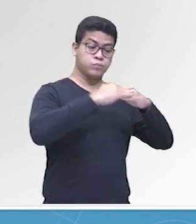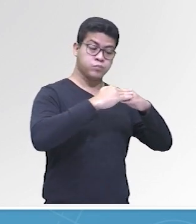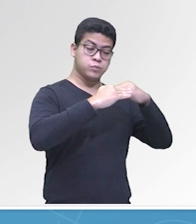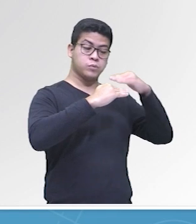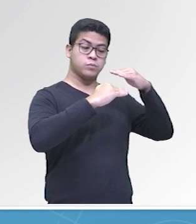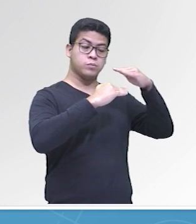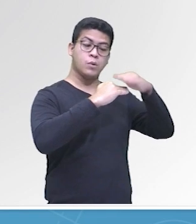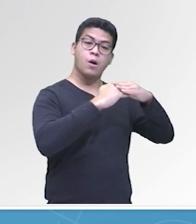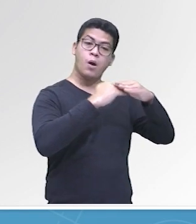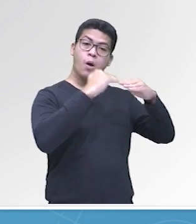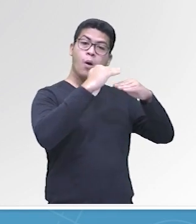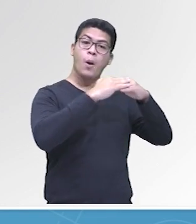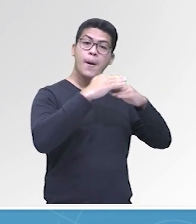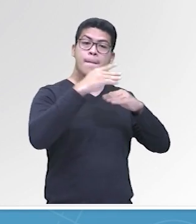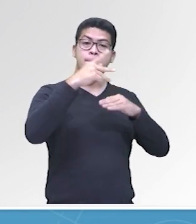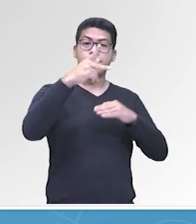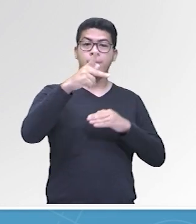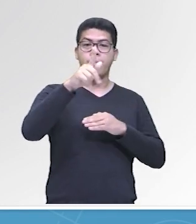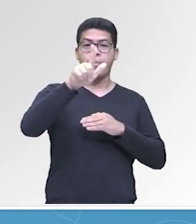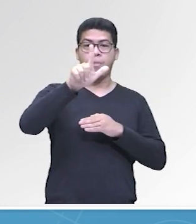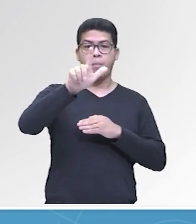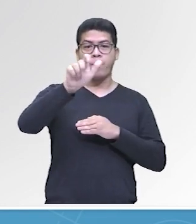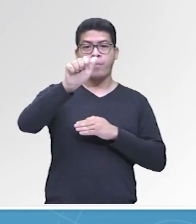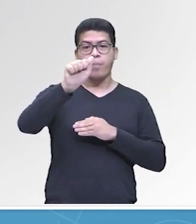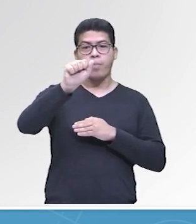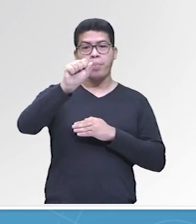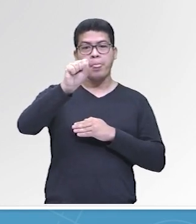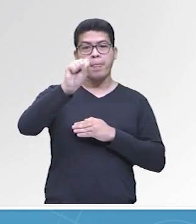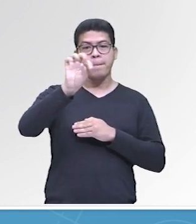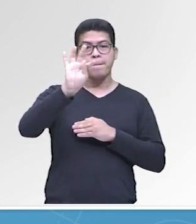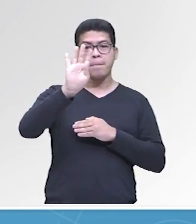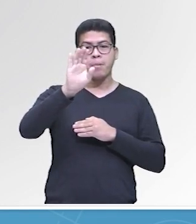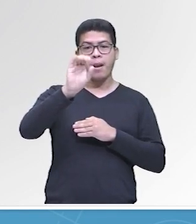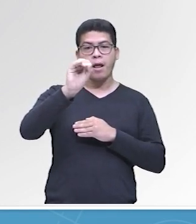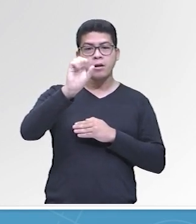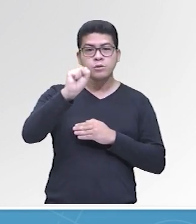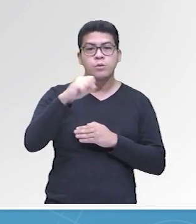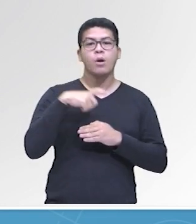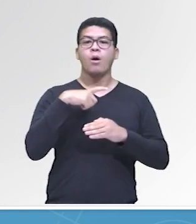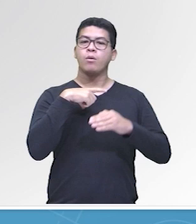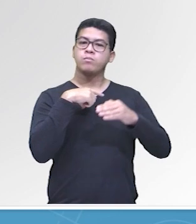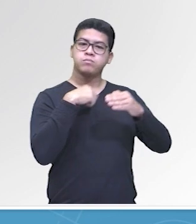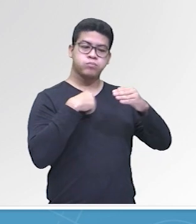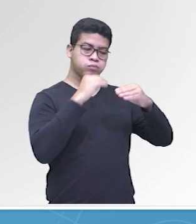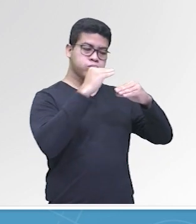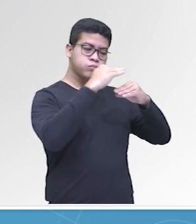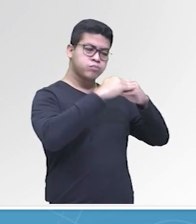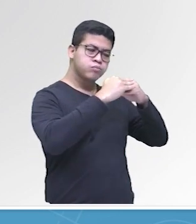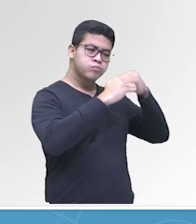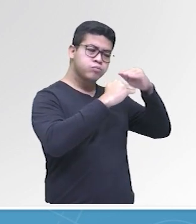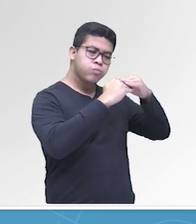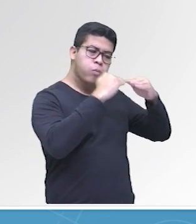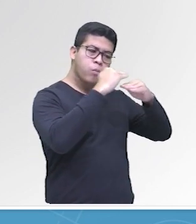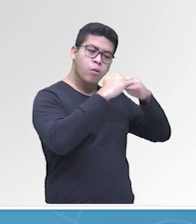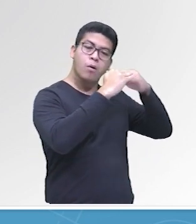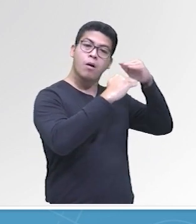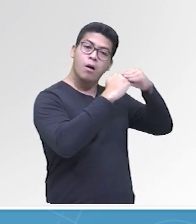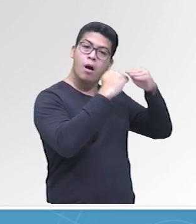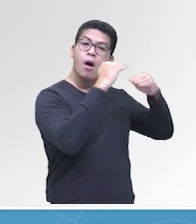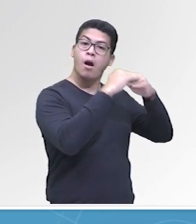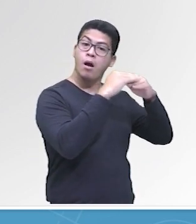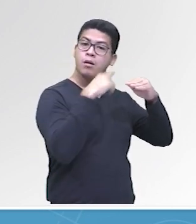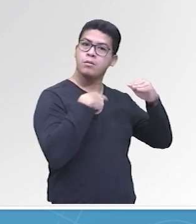identificando os plastos, nós vimos que eles parecem saquinhos de círculos, né? Um em cima